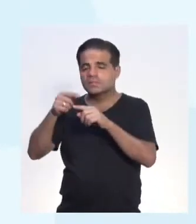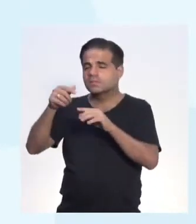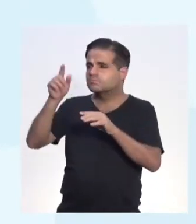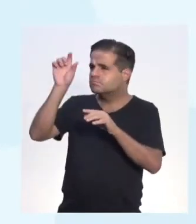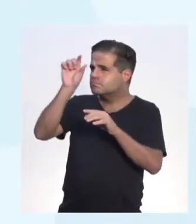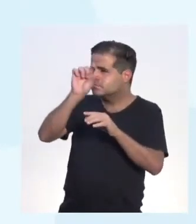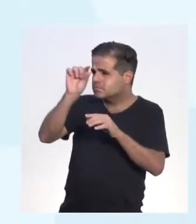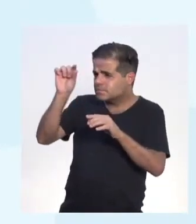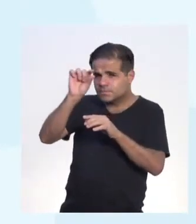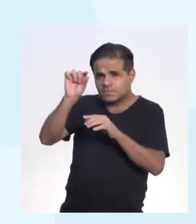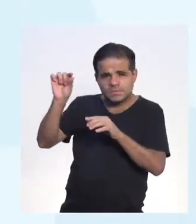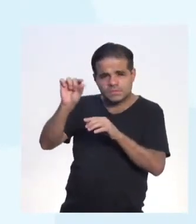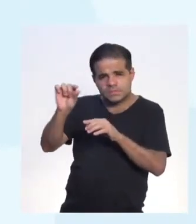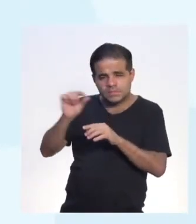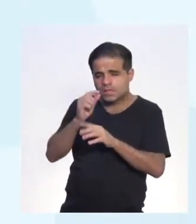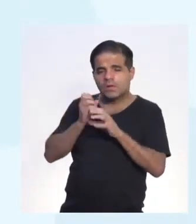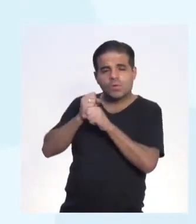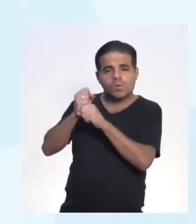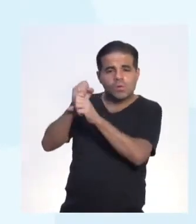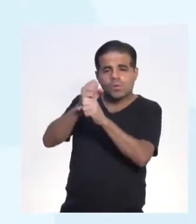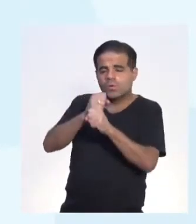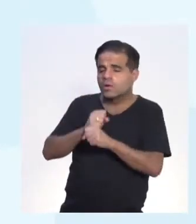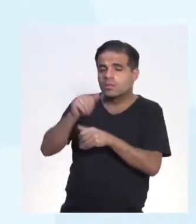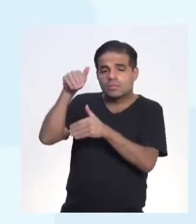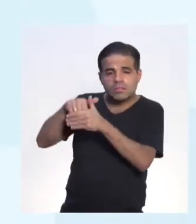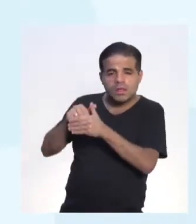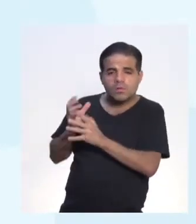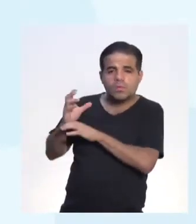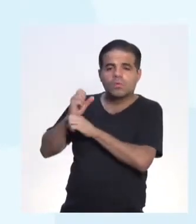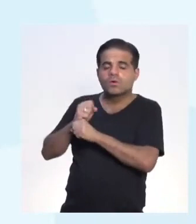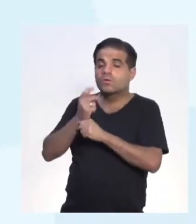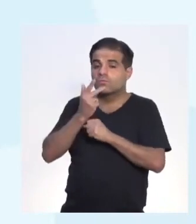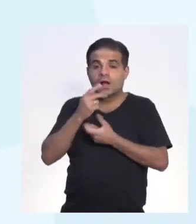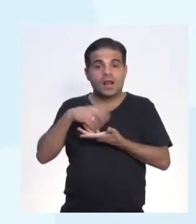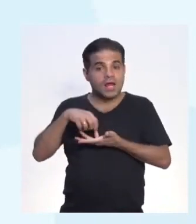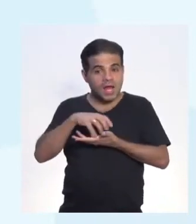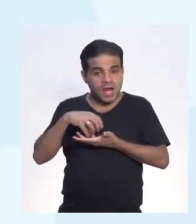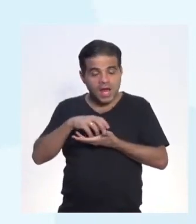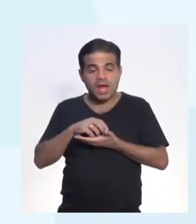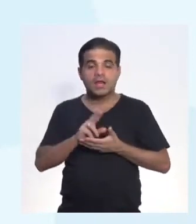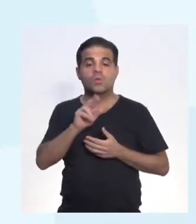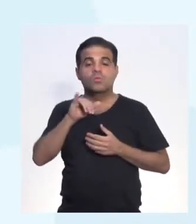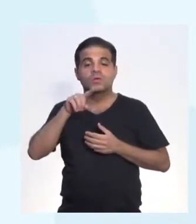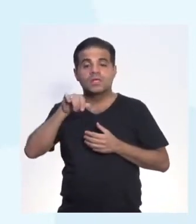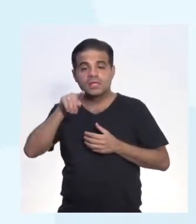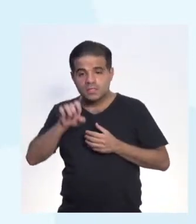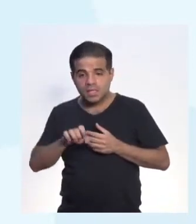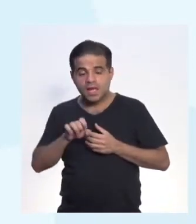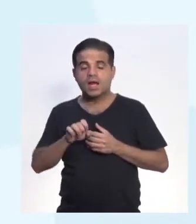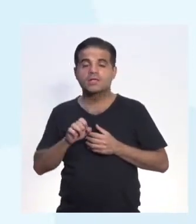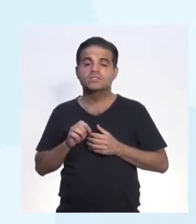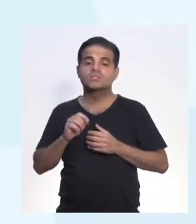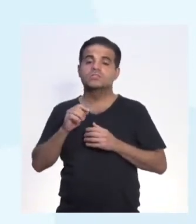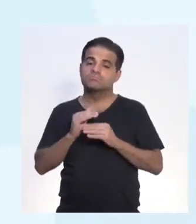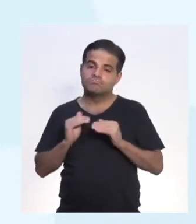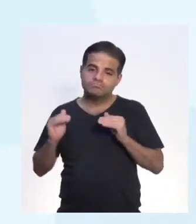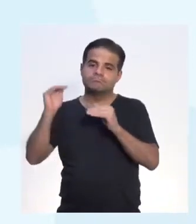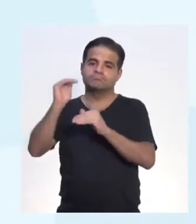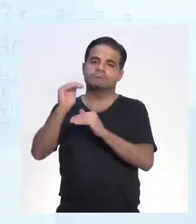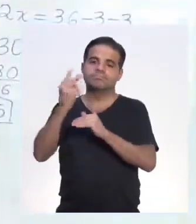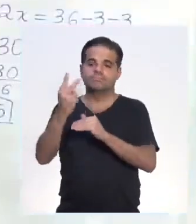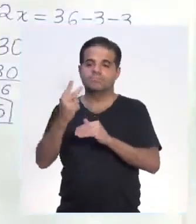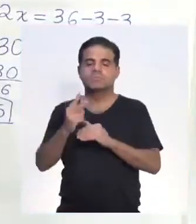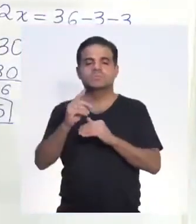quantos quadradinhos a gente tem lá dentro. Por isso que quando a gente fala em área, a unidade é a unidade ao quadrado. Então,